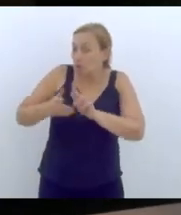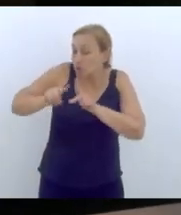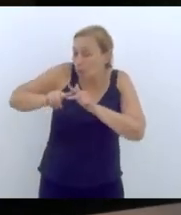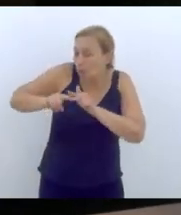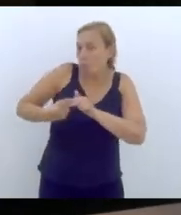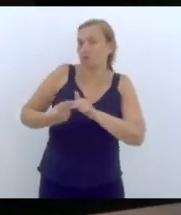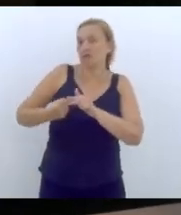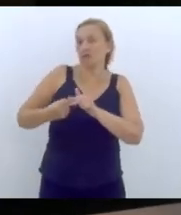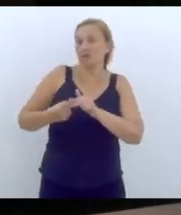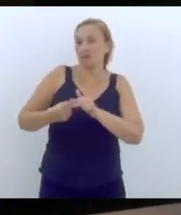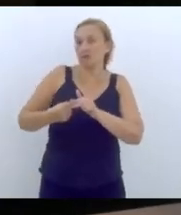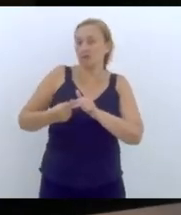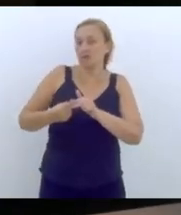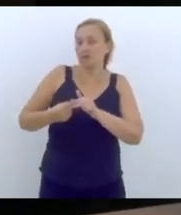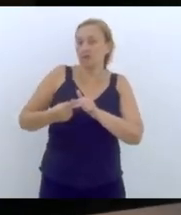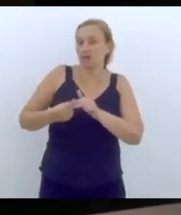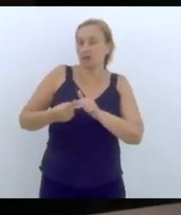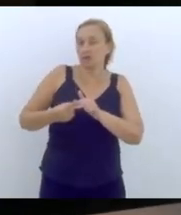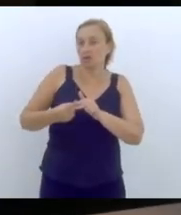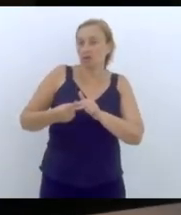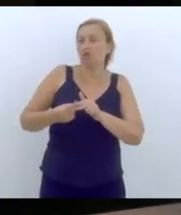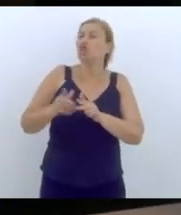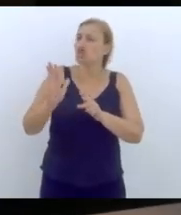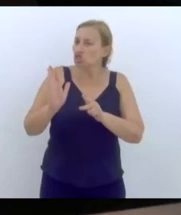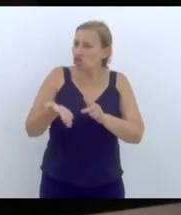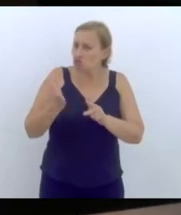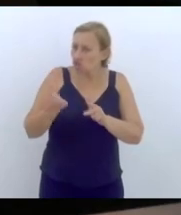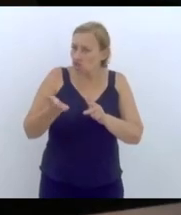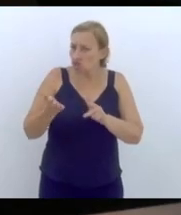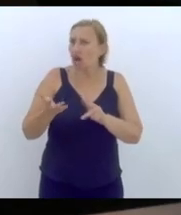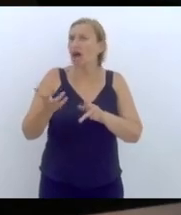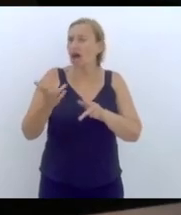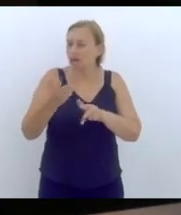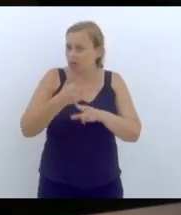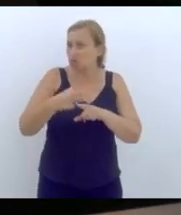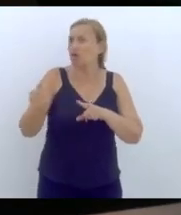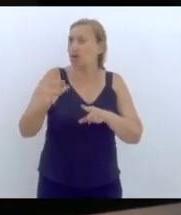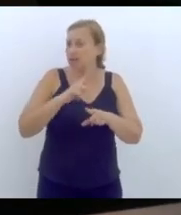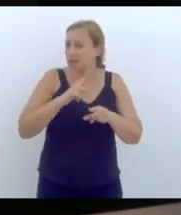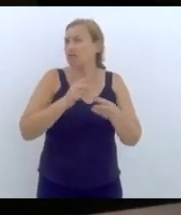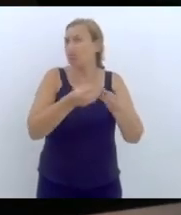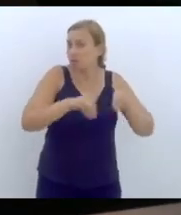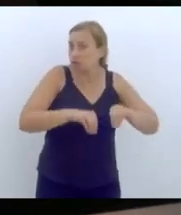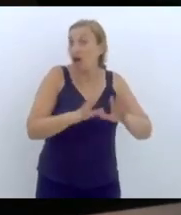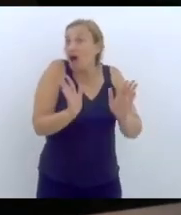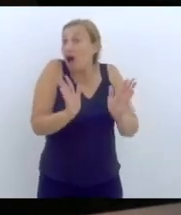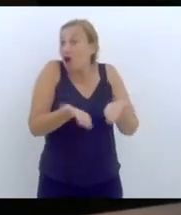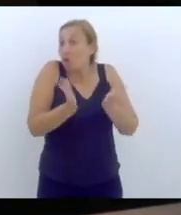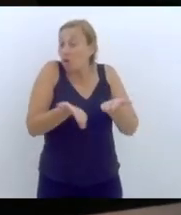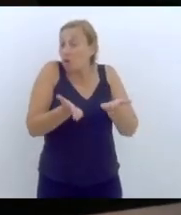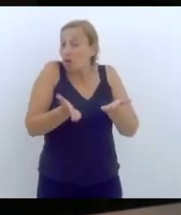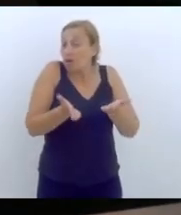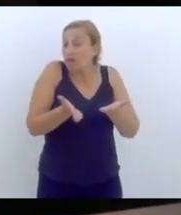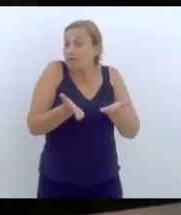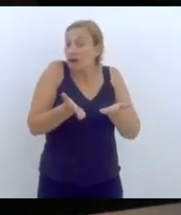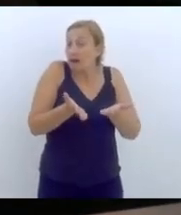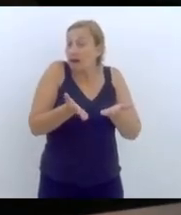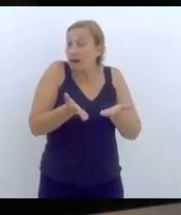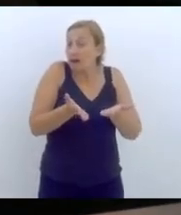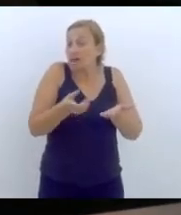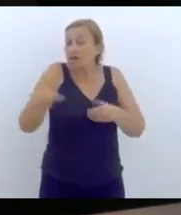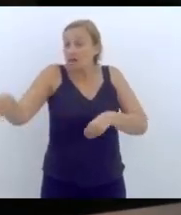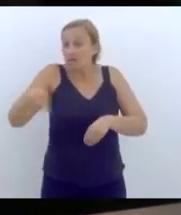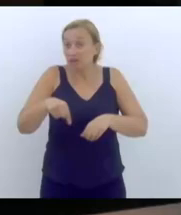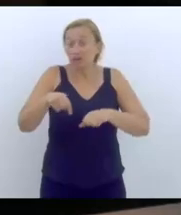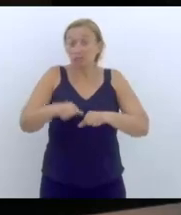modificá-la, venceu a questão da prejudicabilidade, aí vai tramitar e todos nós vamos discutir o